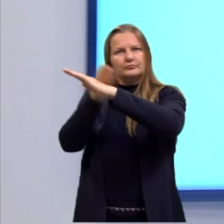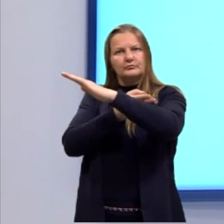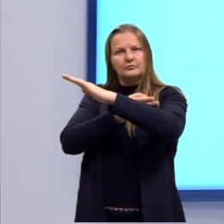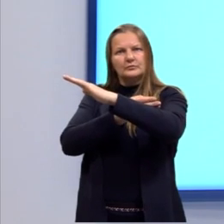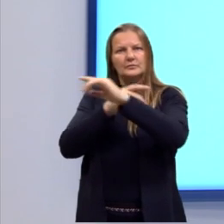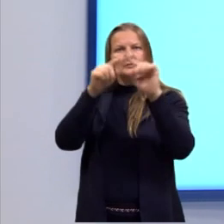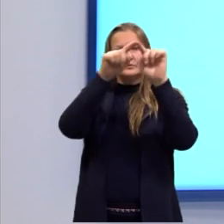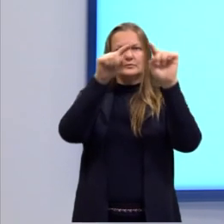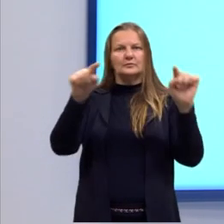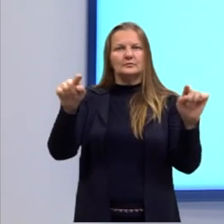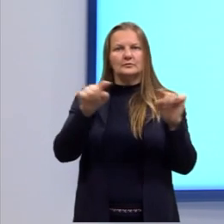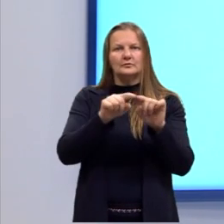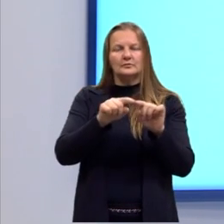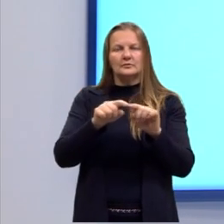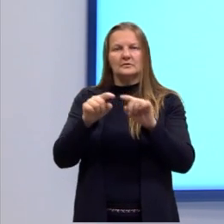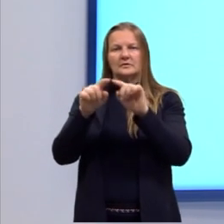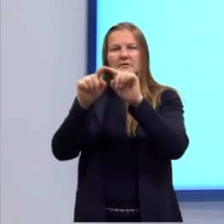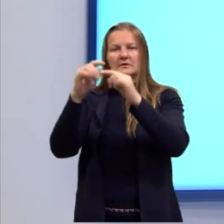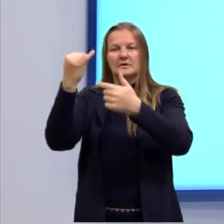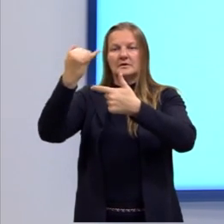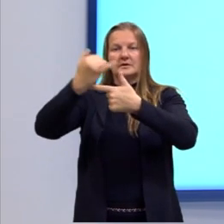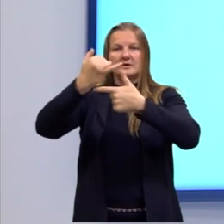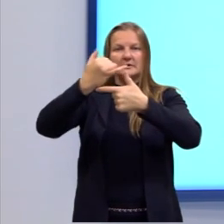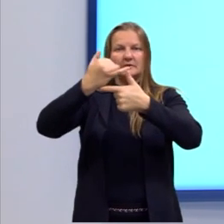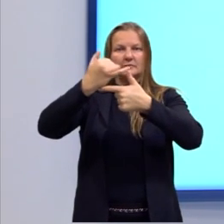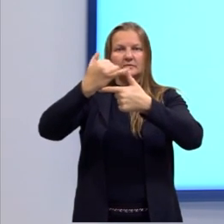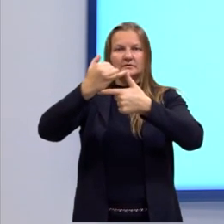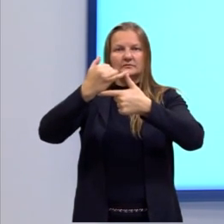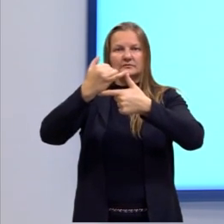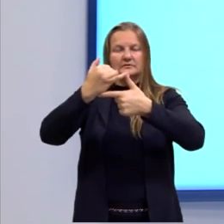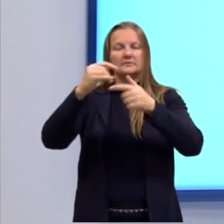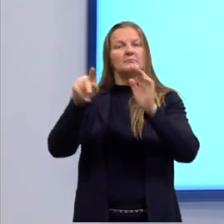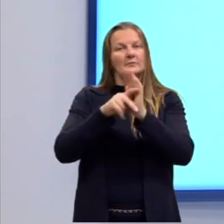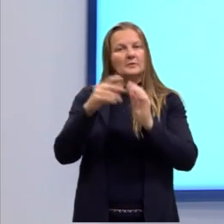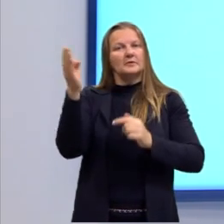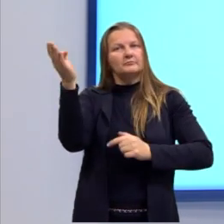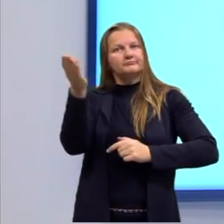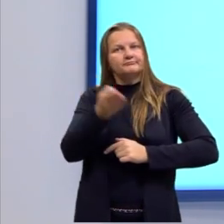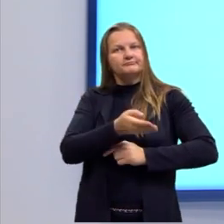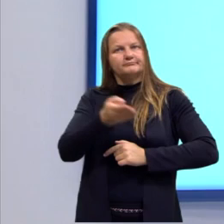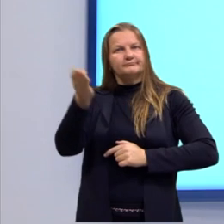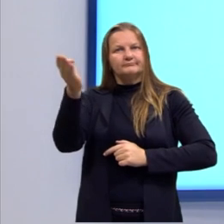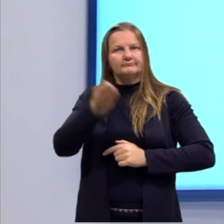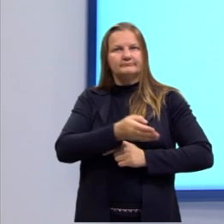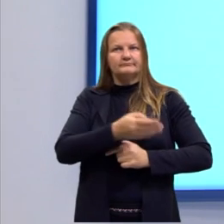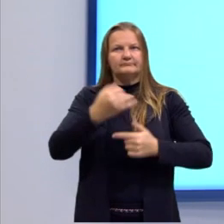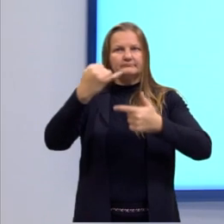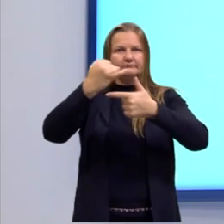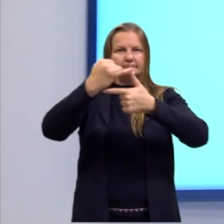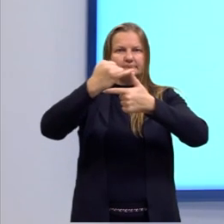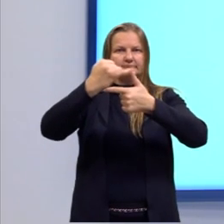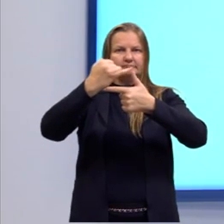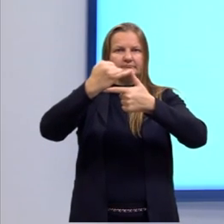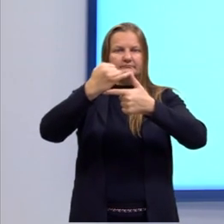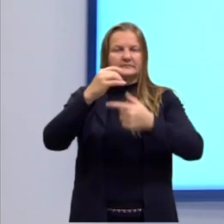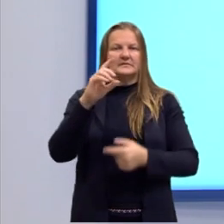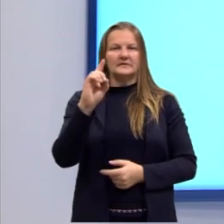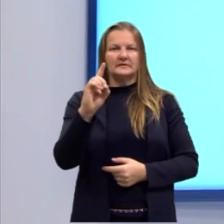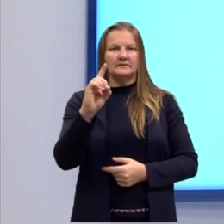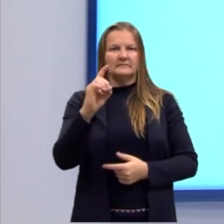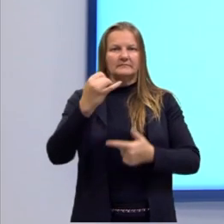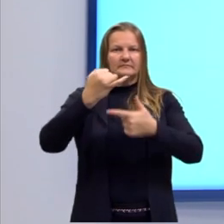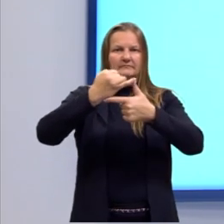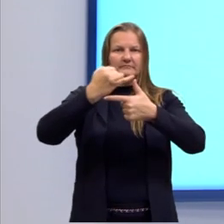retângulos cuja hipotenusa é a diagonal do quadrilátero diagonal nós representamos Então por de